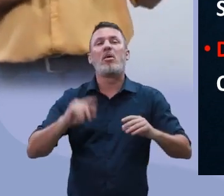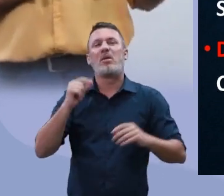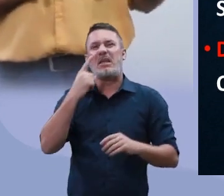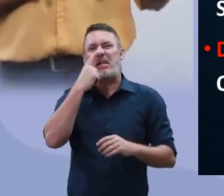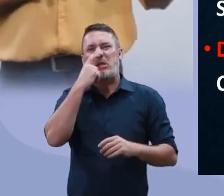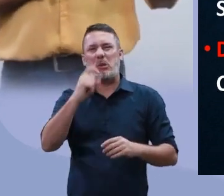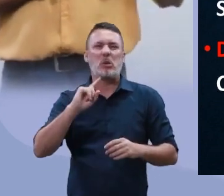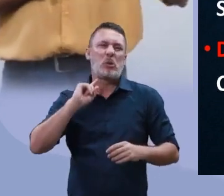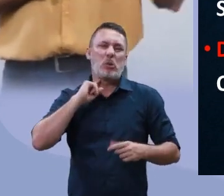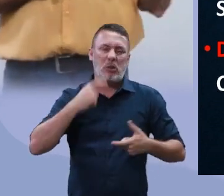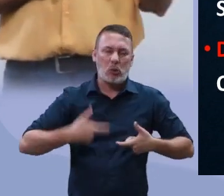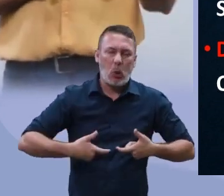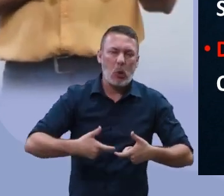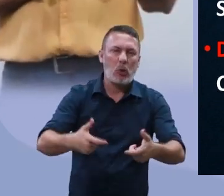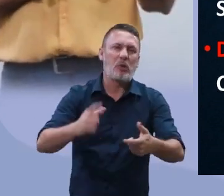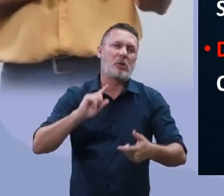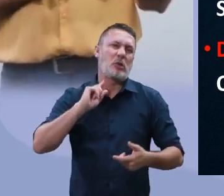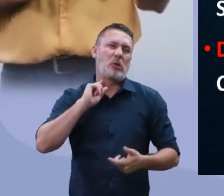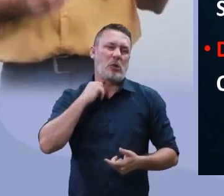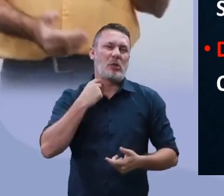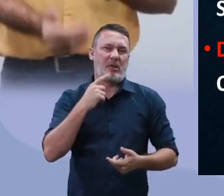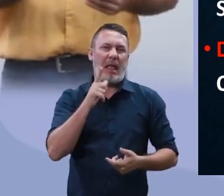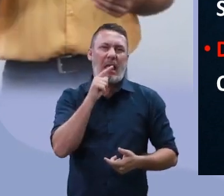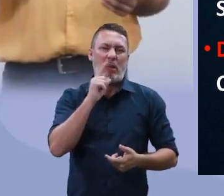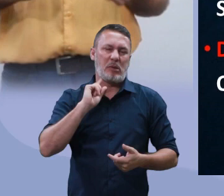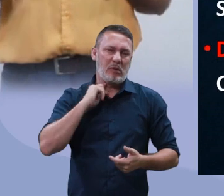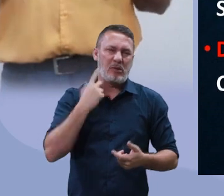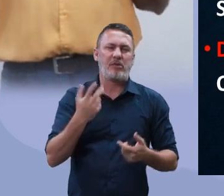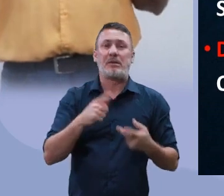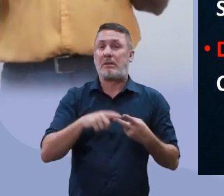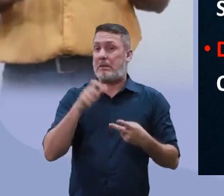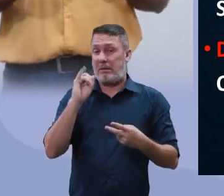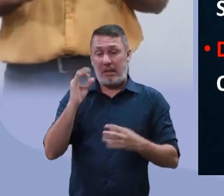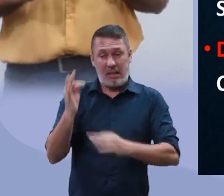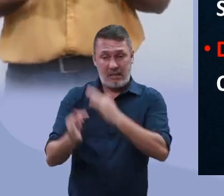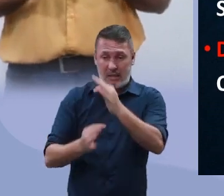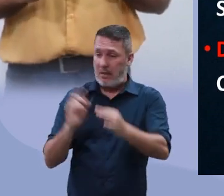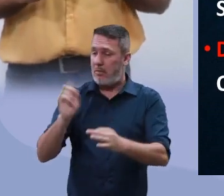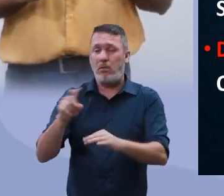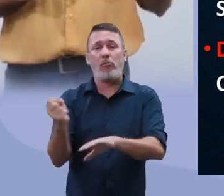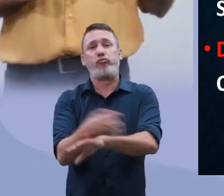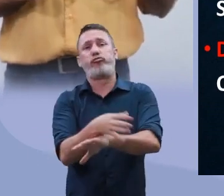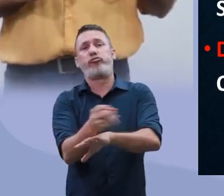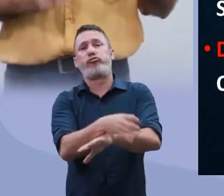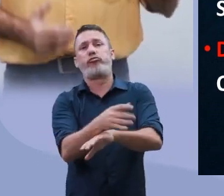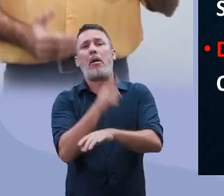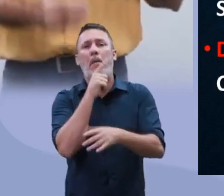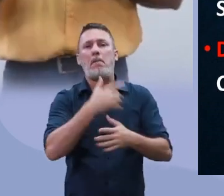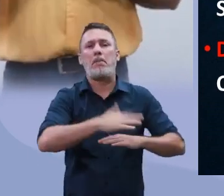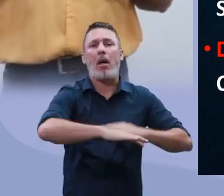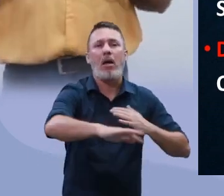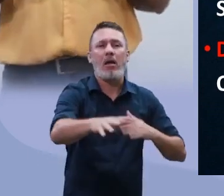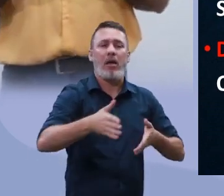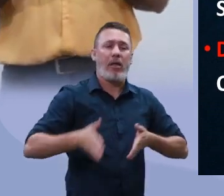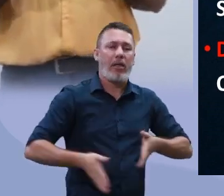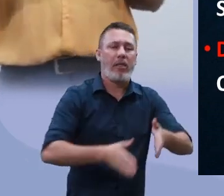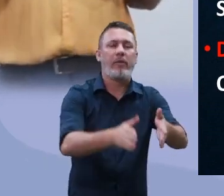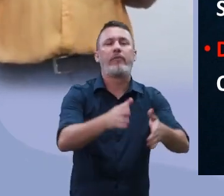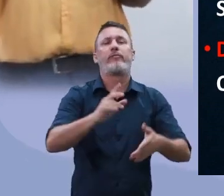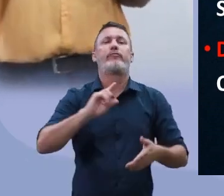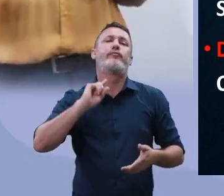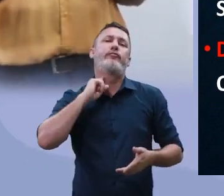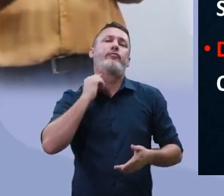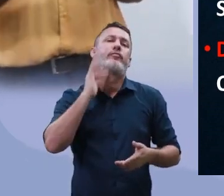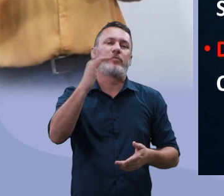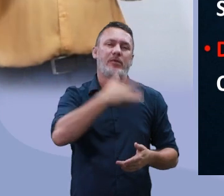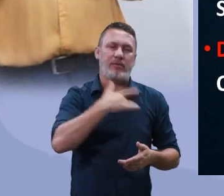do esgoto, né, os nossos efluentes que, se não tratados, são lançados ao mar sem tratamento, gerando inúmeros danos.